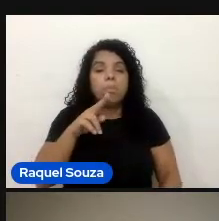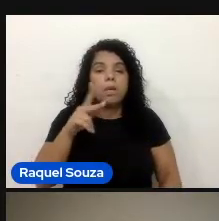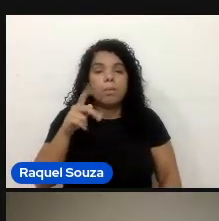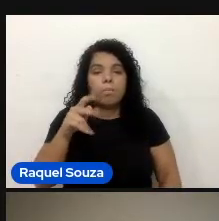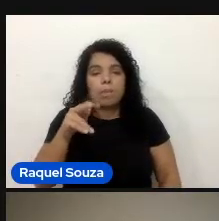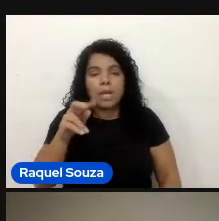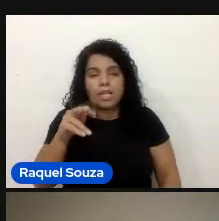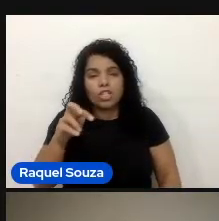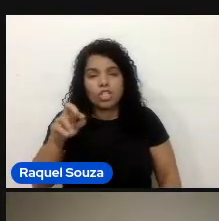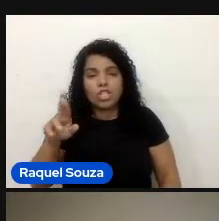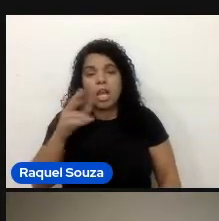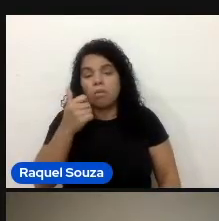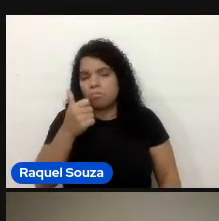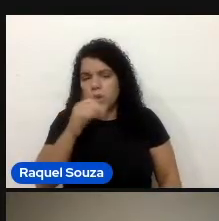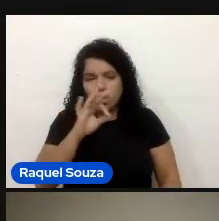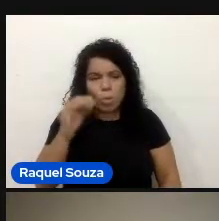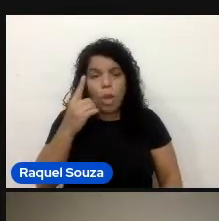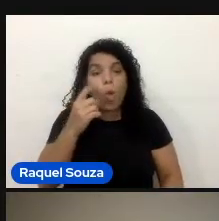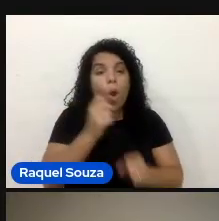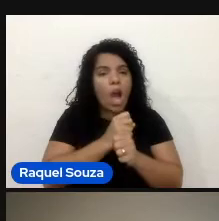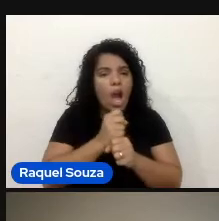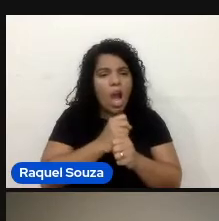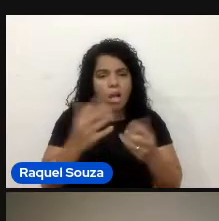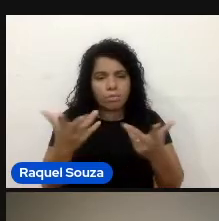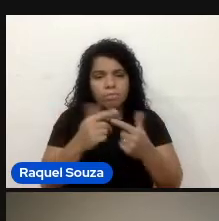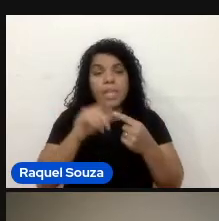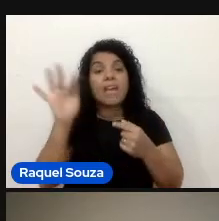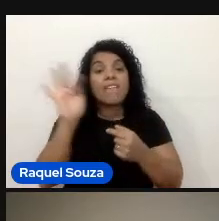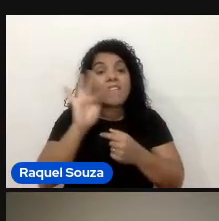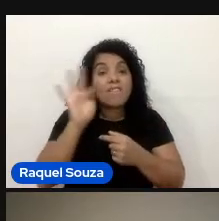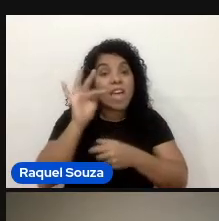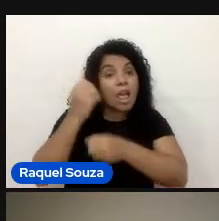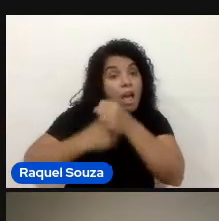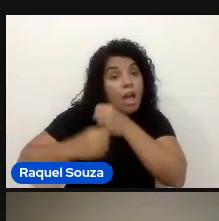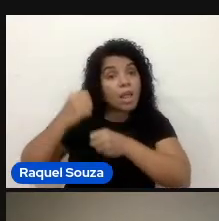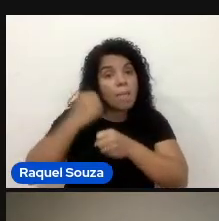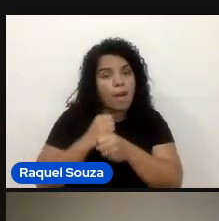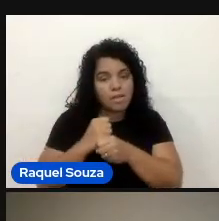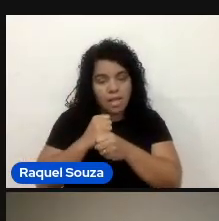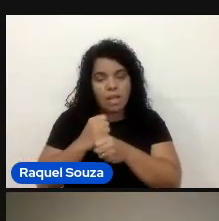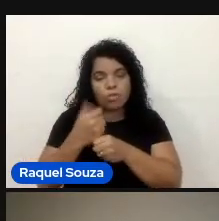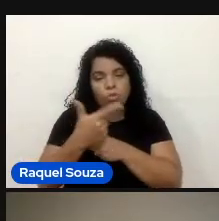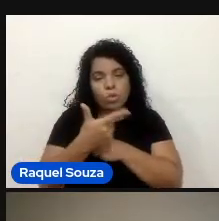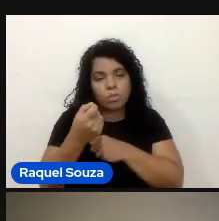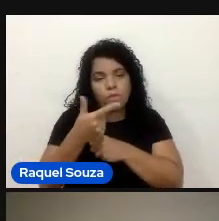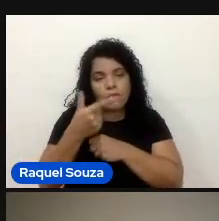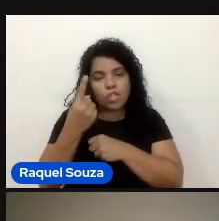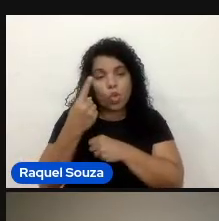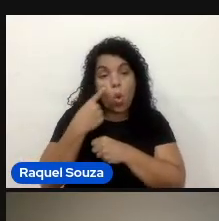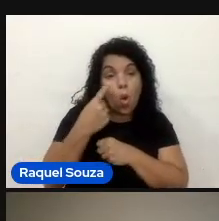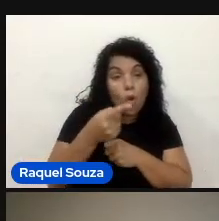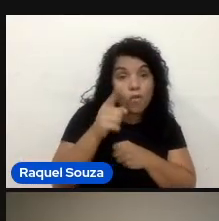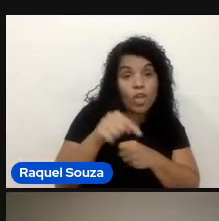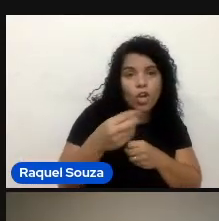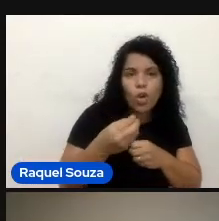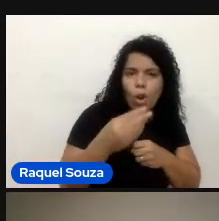ano, pelo menos, e em fevereiro do ano passado, de 2021, eu vi como é que estava o